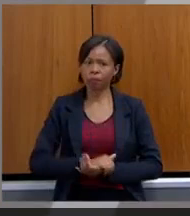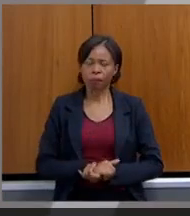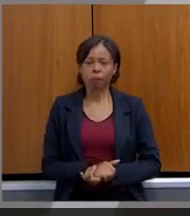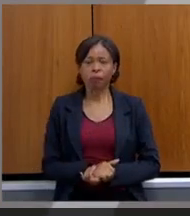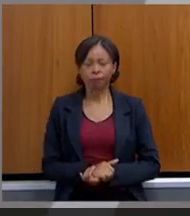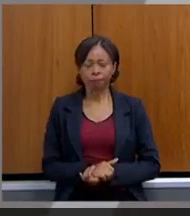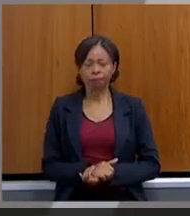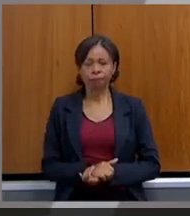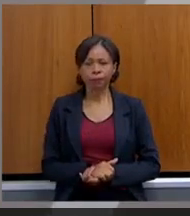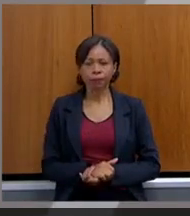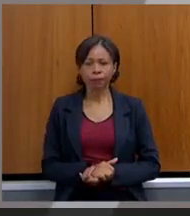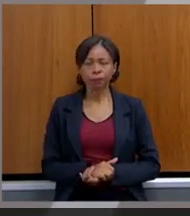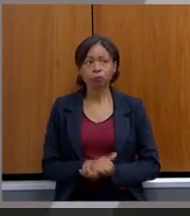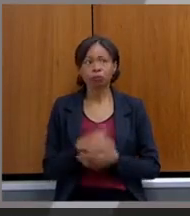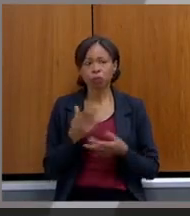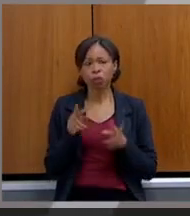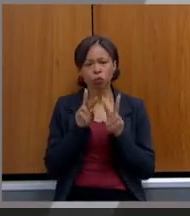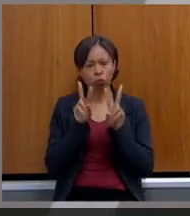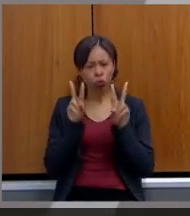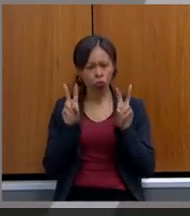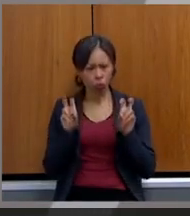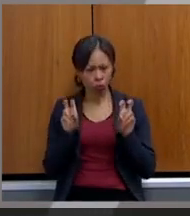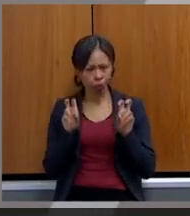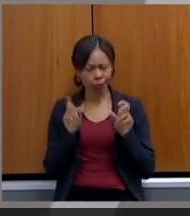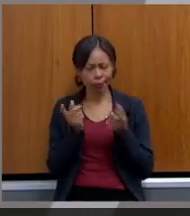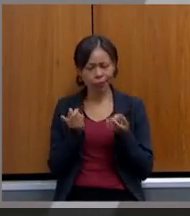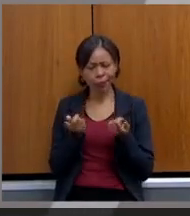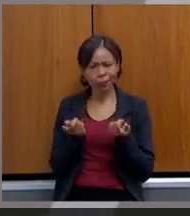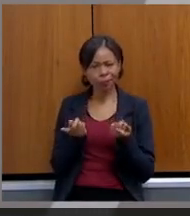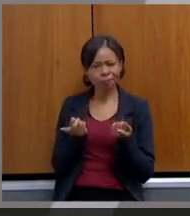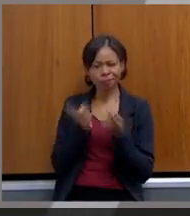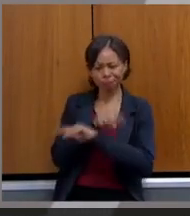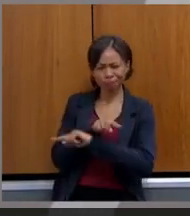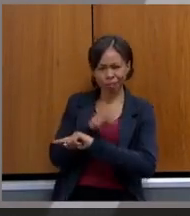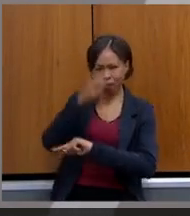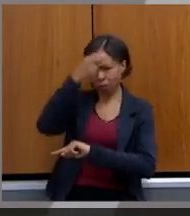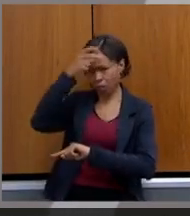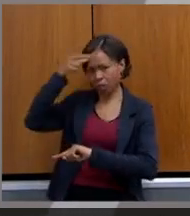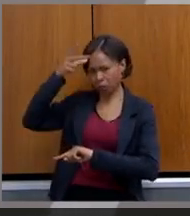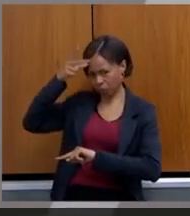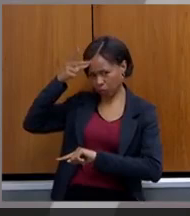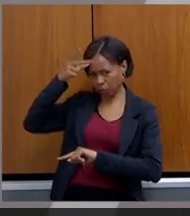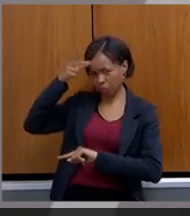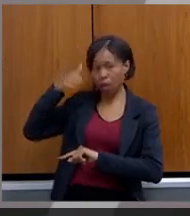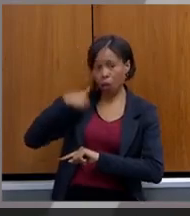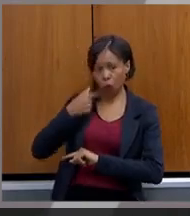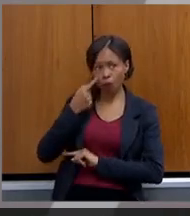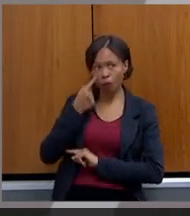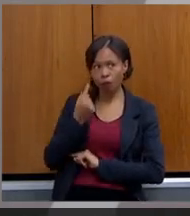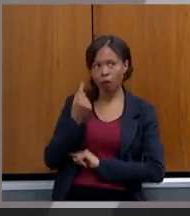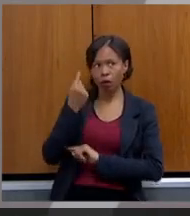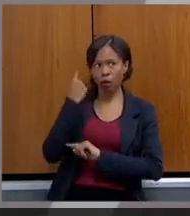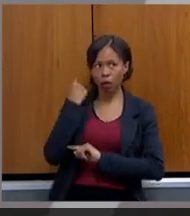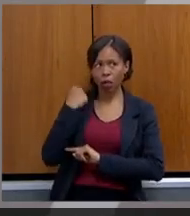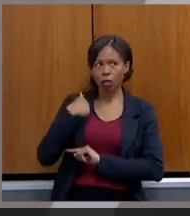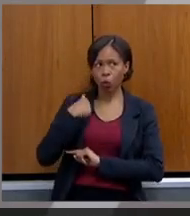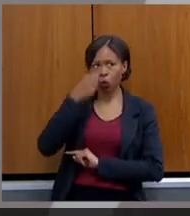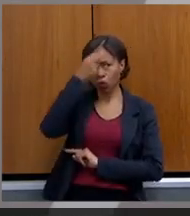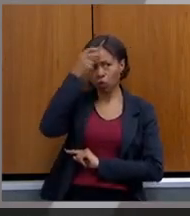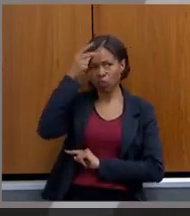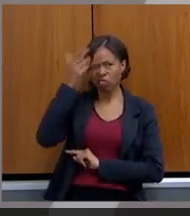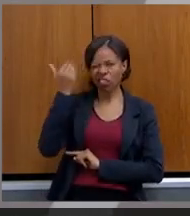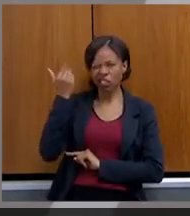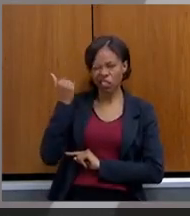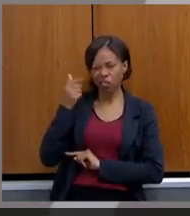quando se fala de municipalização e o houve a prática da municipalização quando eu fui Prefeito nos anos 90